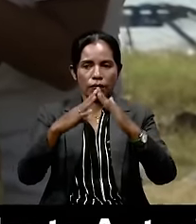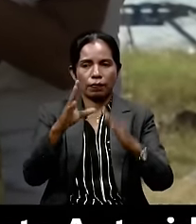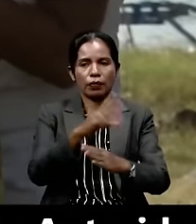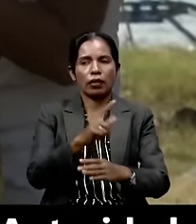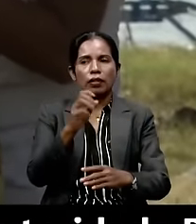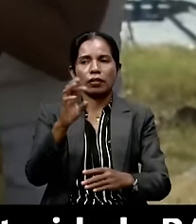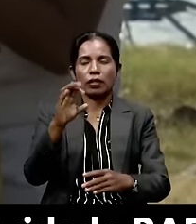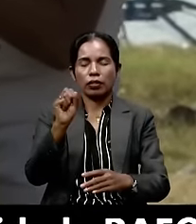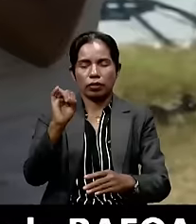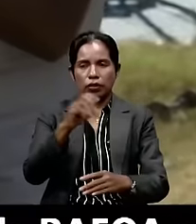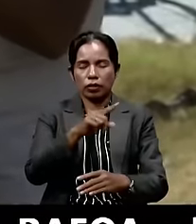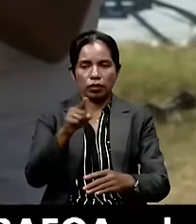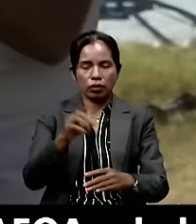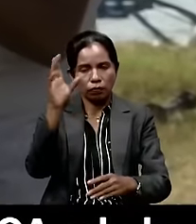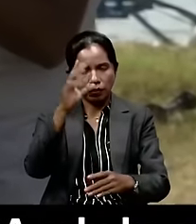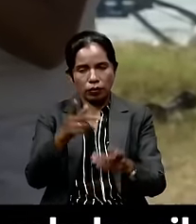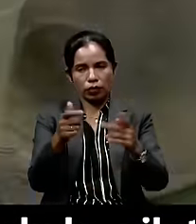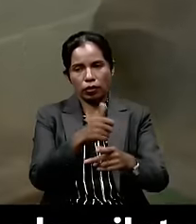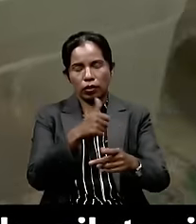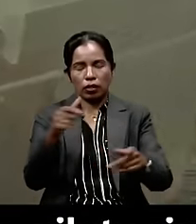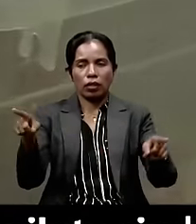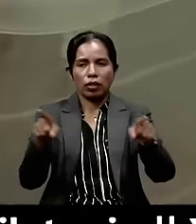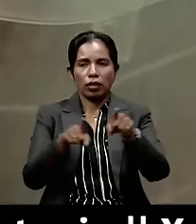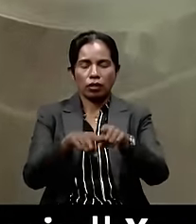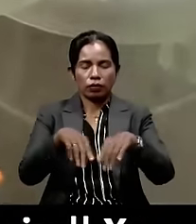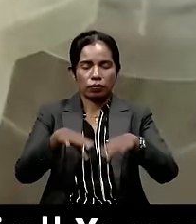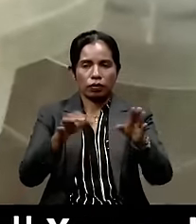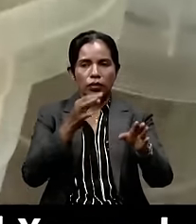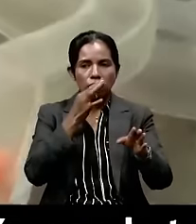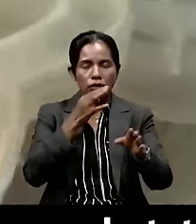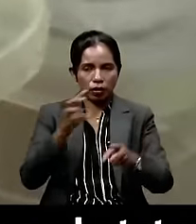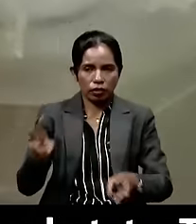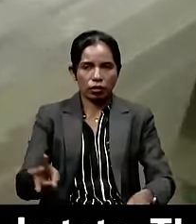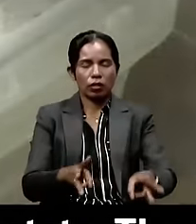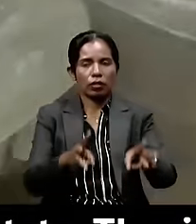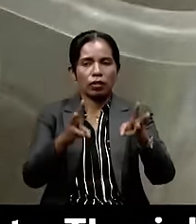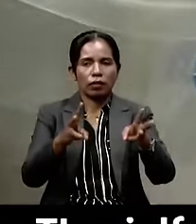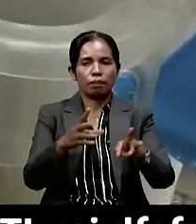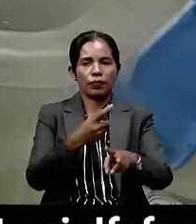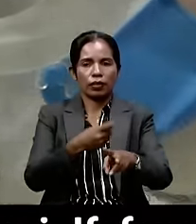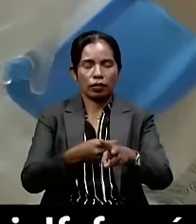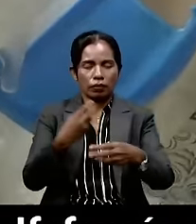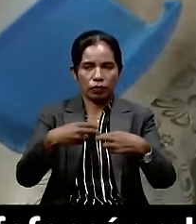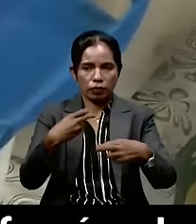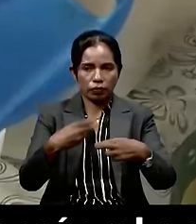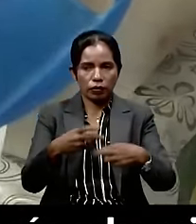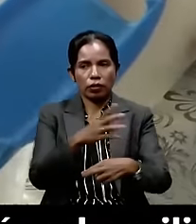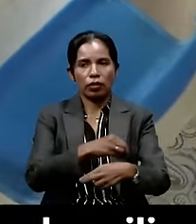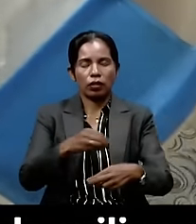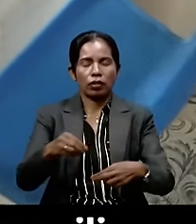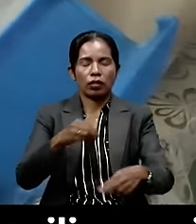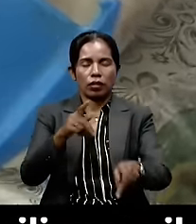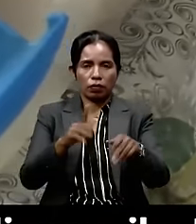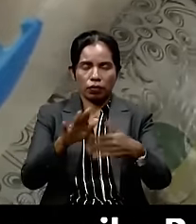Terezinha, buka fale alternativo selo, hanesa, fanahan, e a dalang ninin. E a situação difícil nialara, negociante